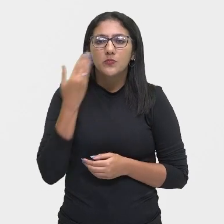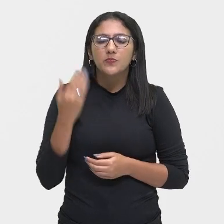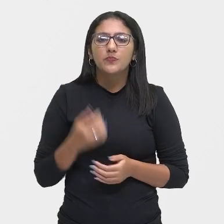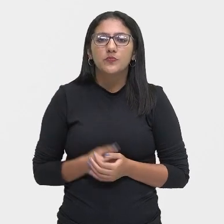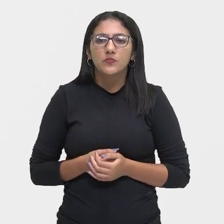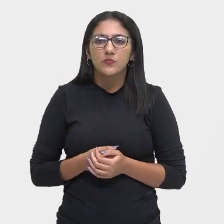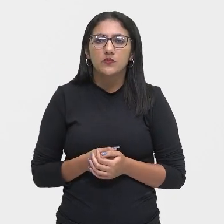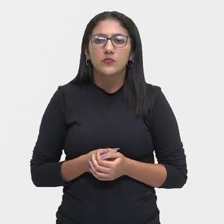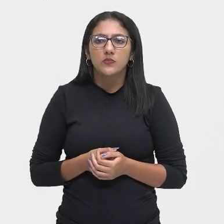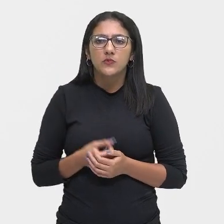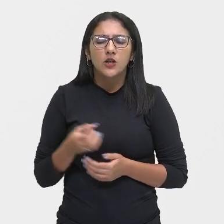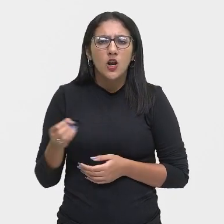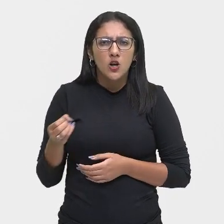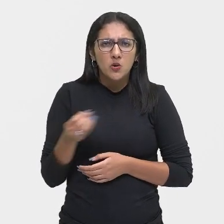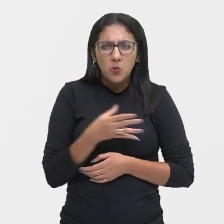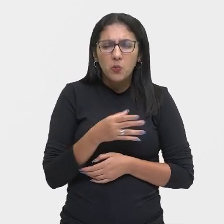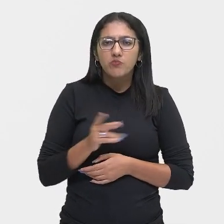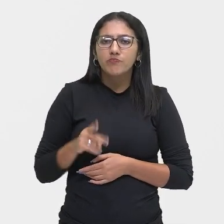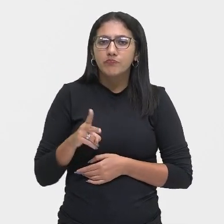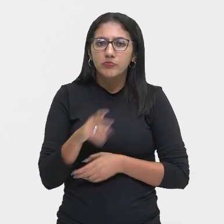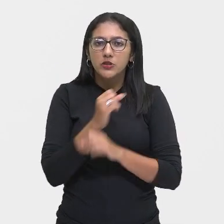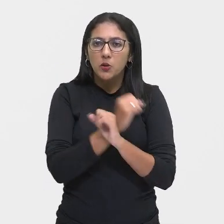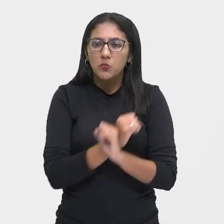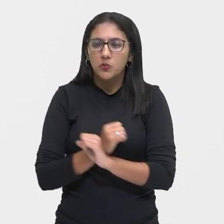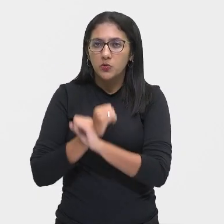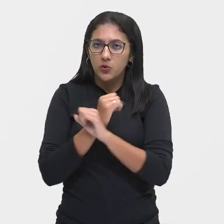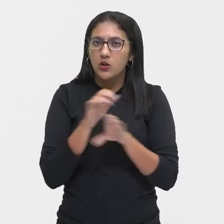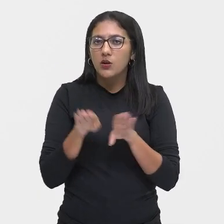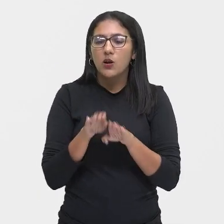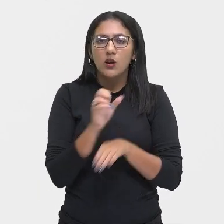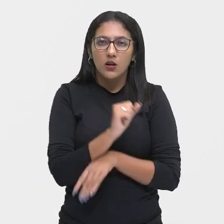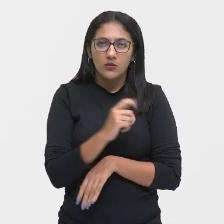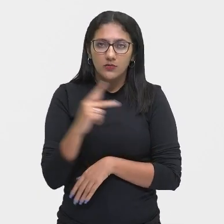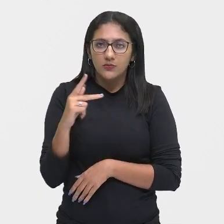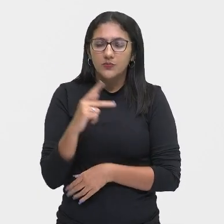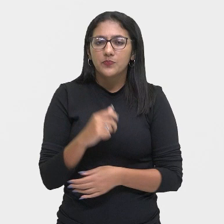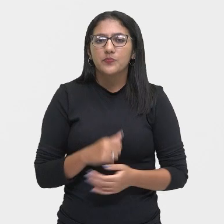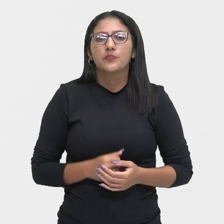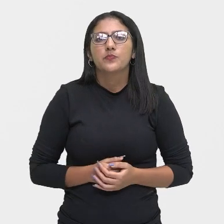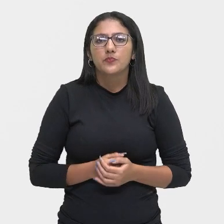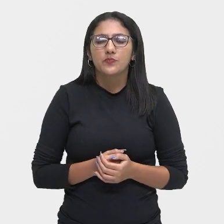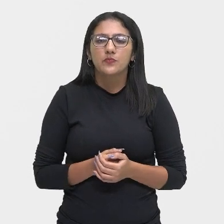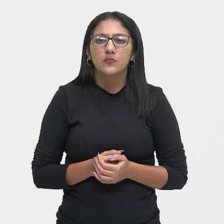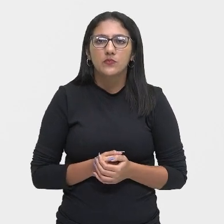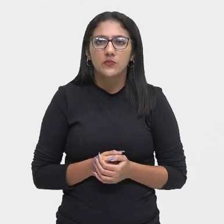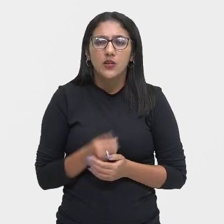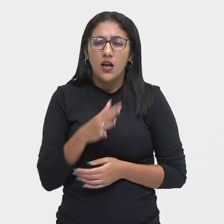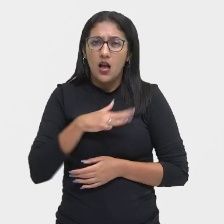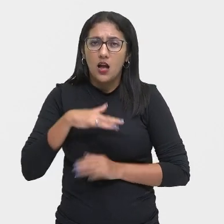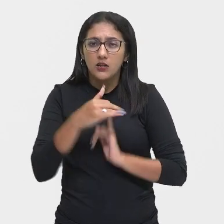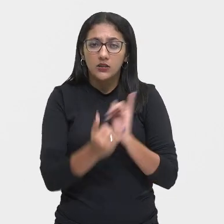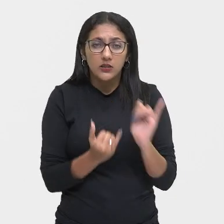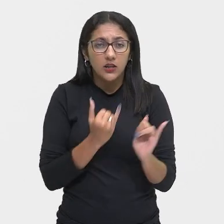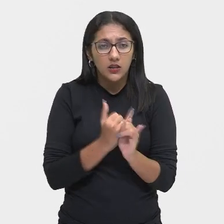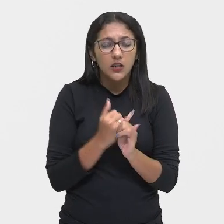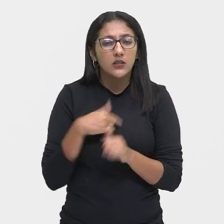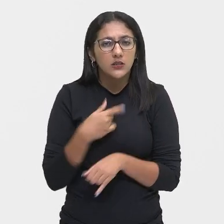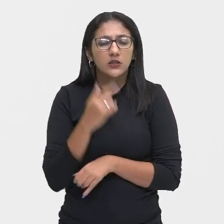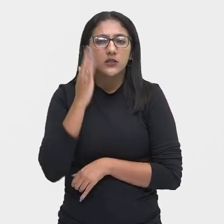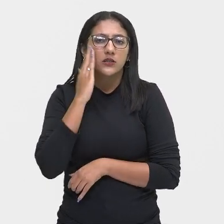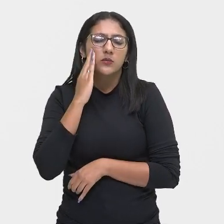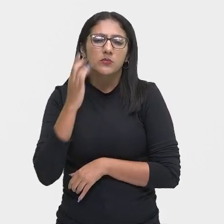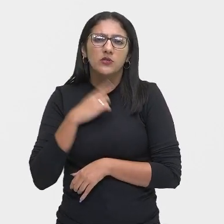atualização constante de antivírus e dos programas. O mundo virtual, ao mesmo tempo que oferece